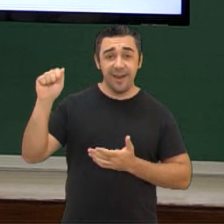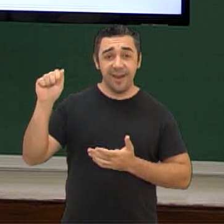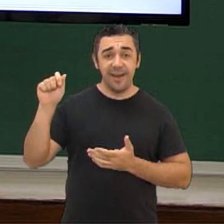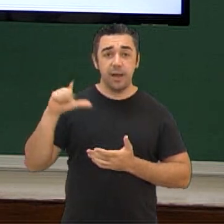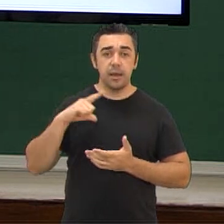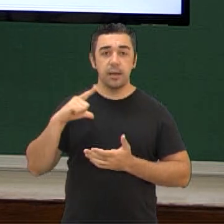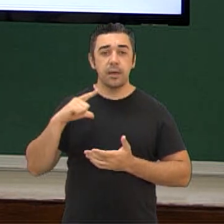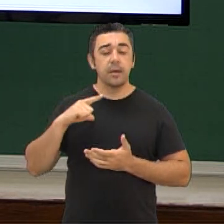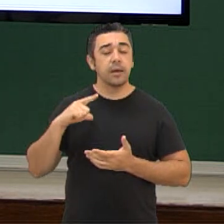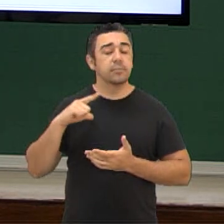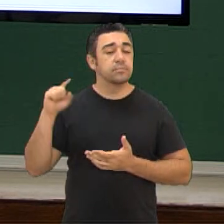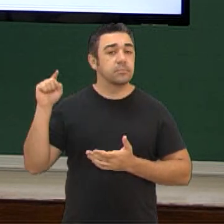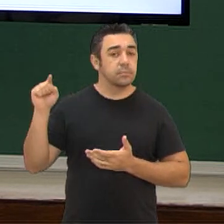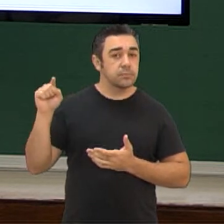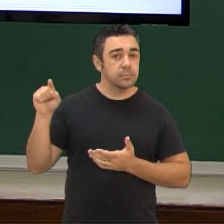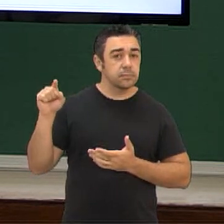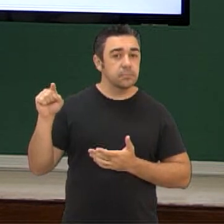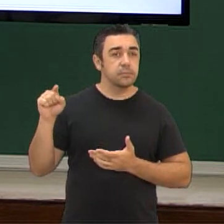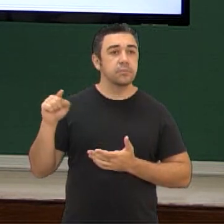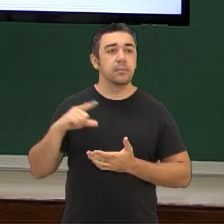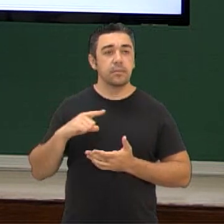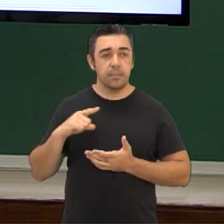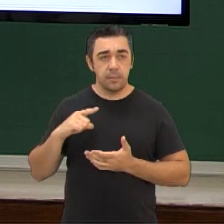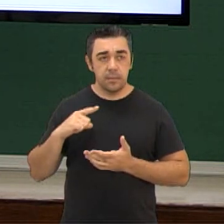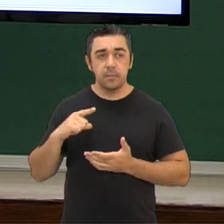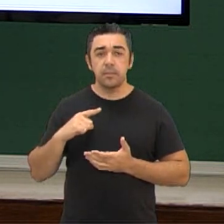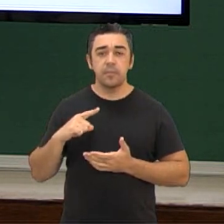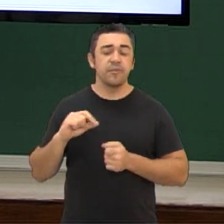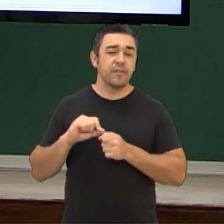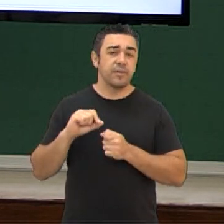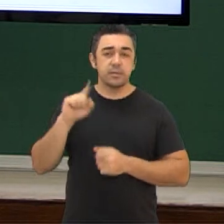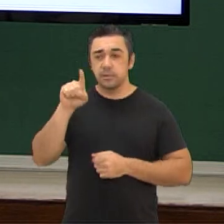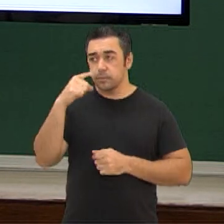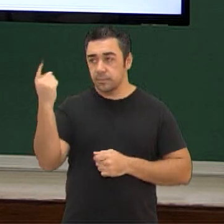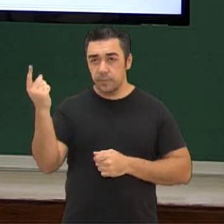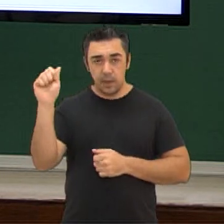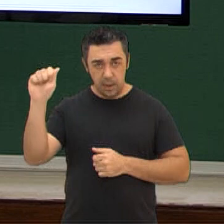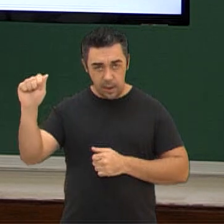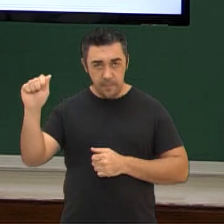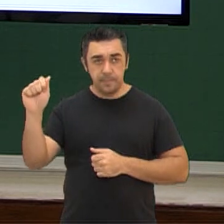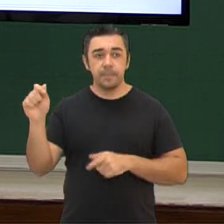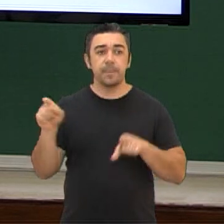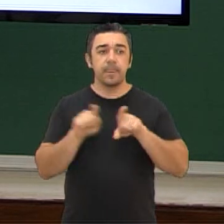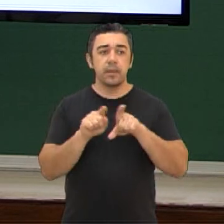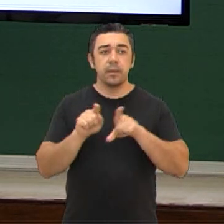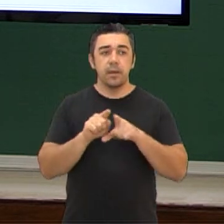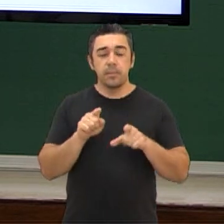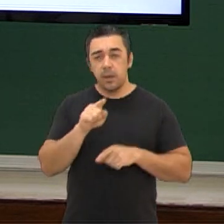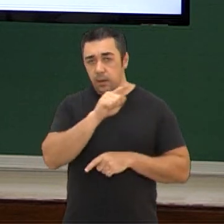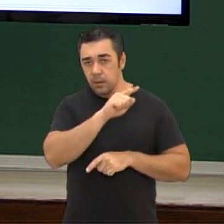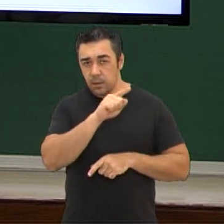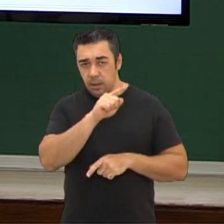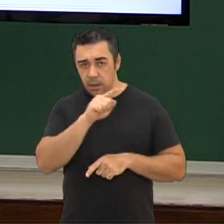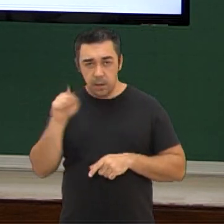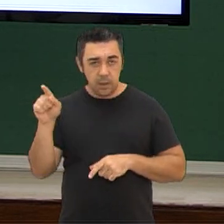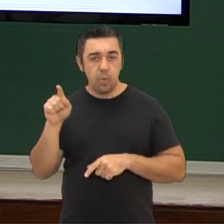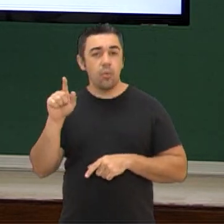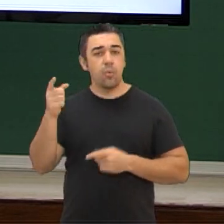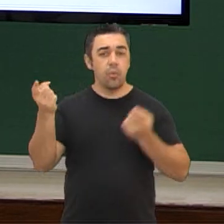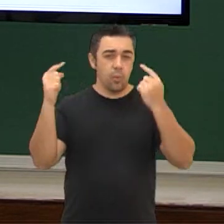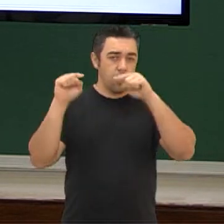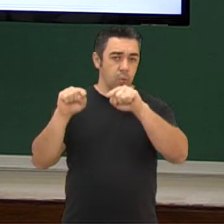Senhora, qual é o composto de Grignard que vai formar aqui em A, certo? E qual